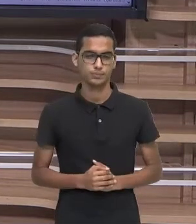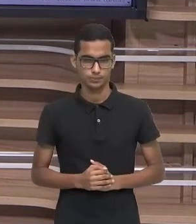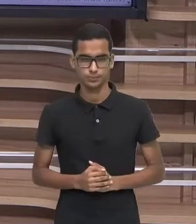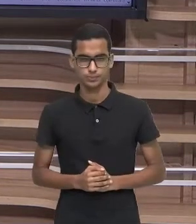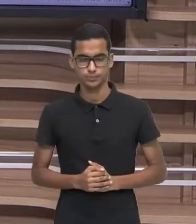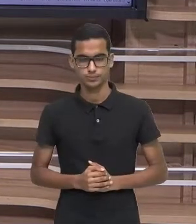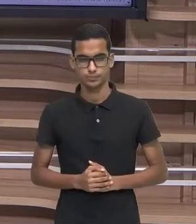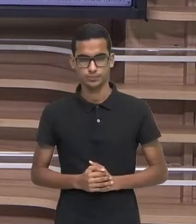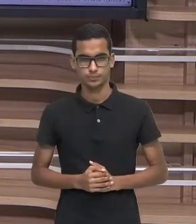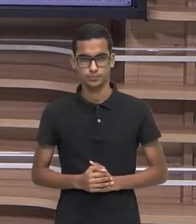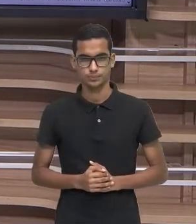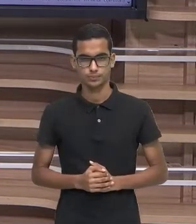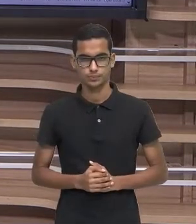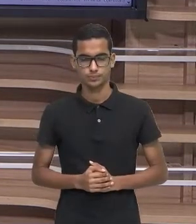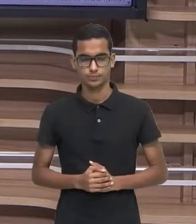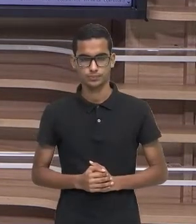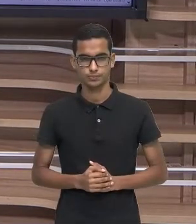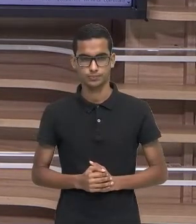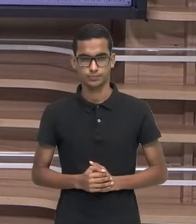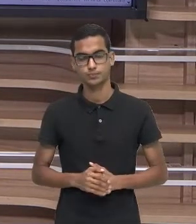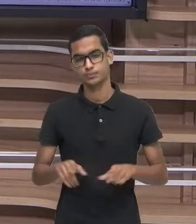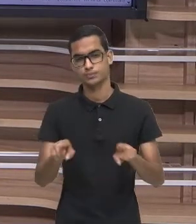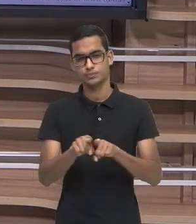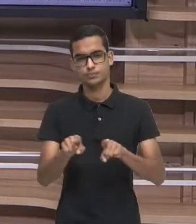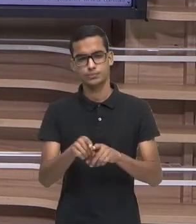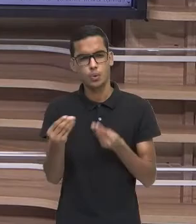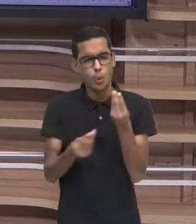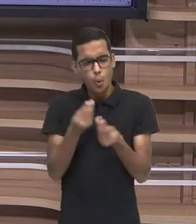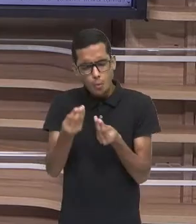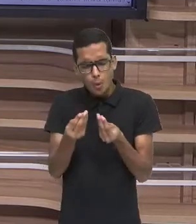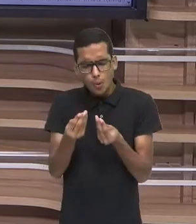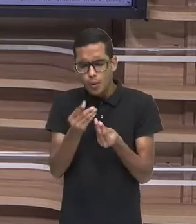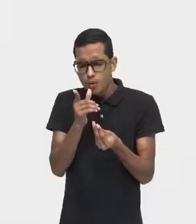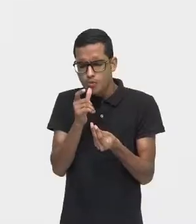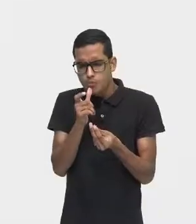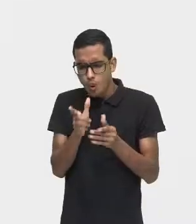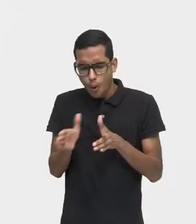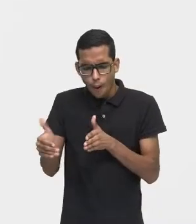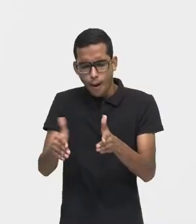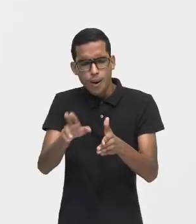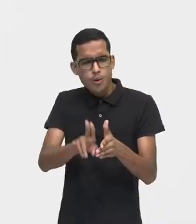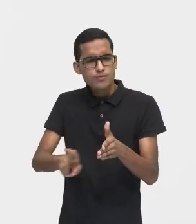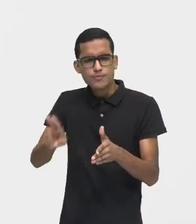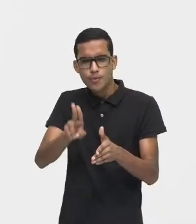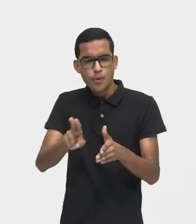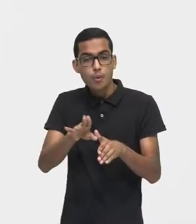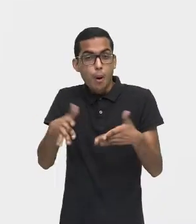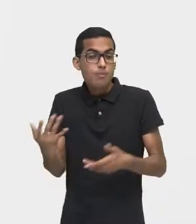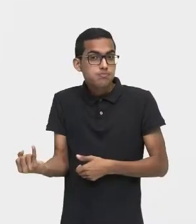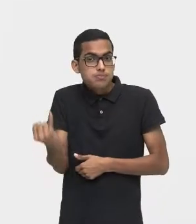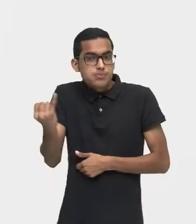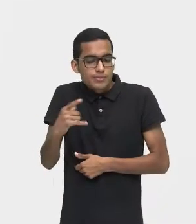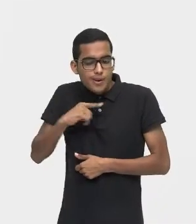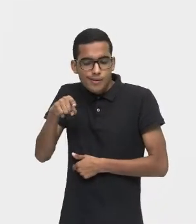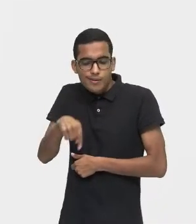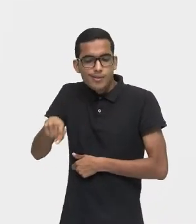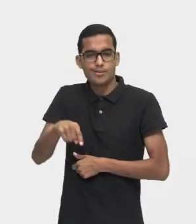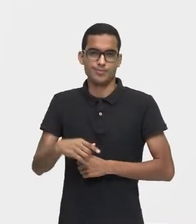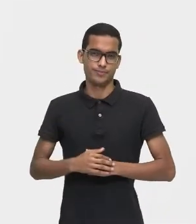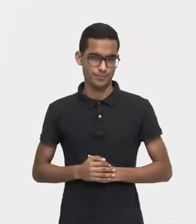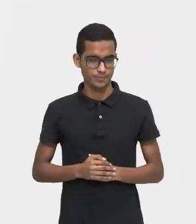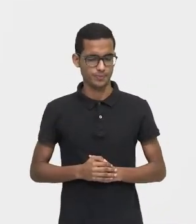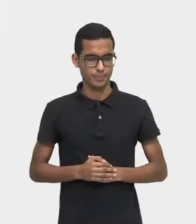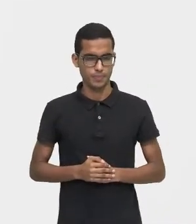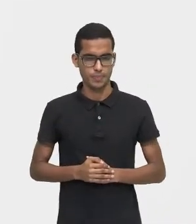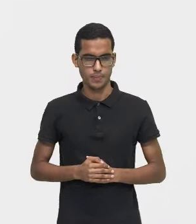tá certo? Vamos verificar também o uso dos rios, para que eles servem, qual a importância desses rios. Vamos verificar,